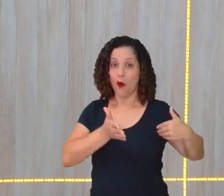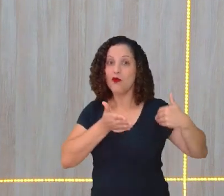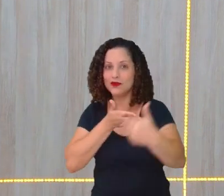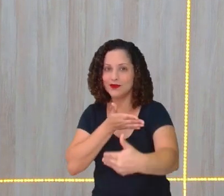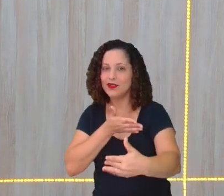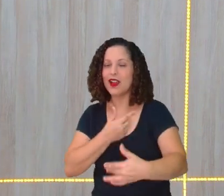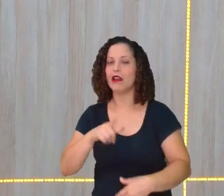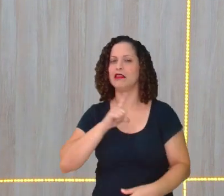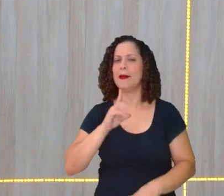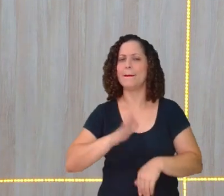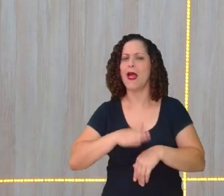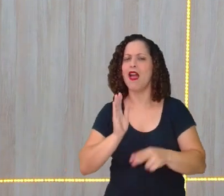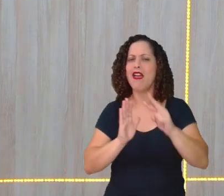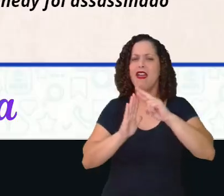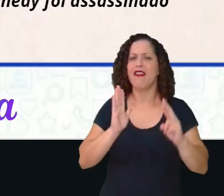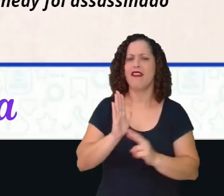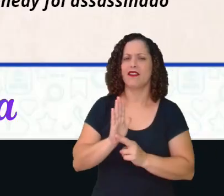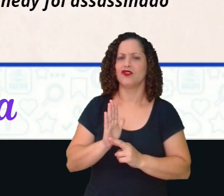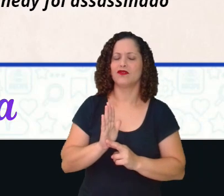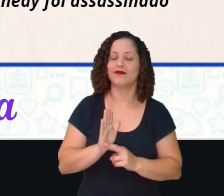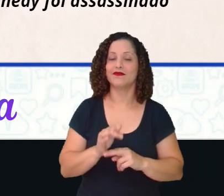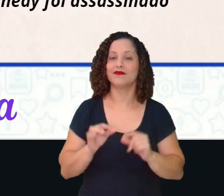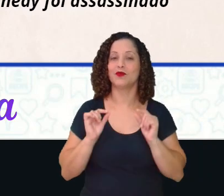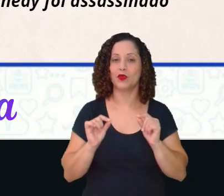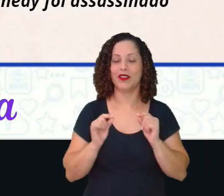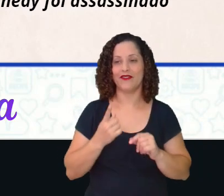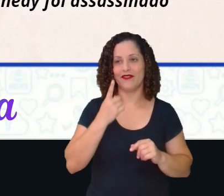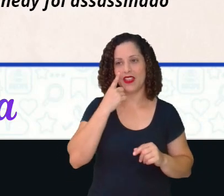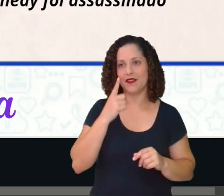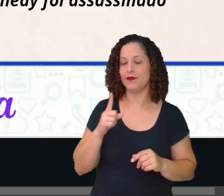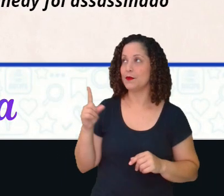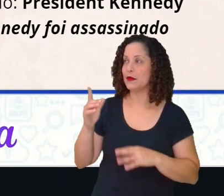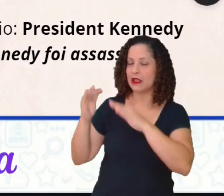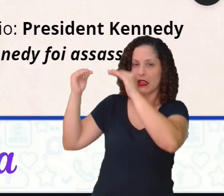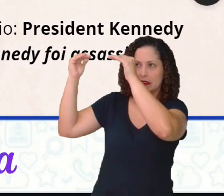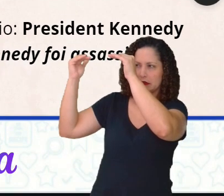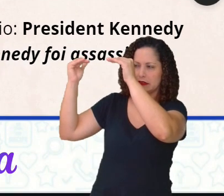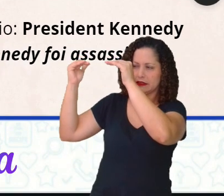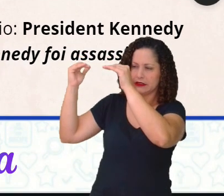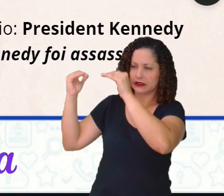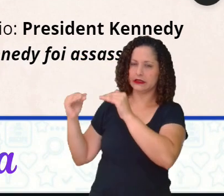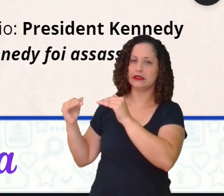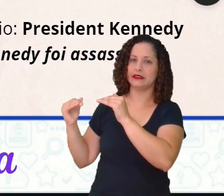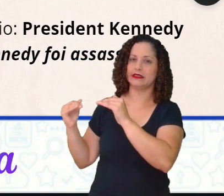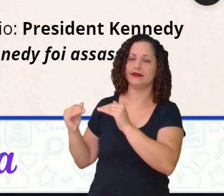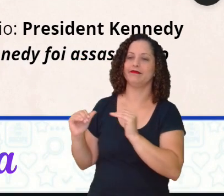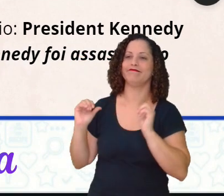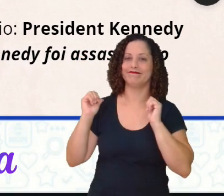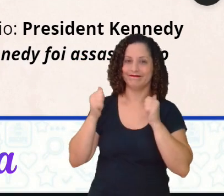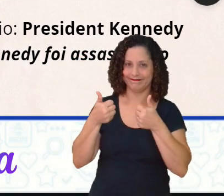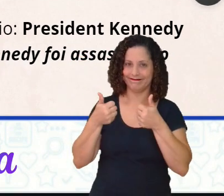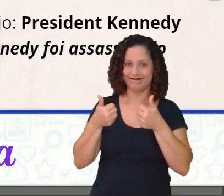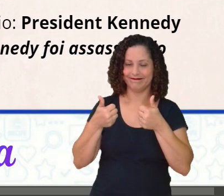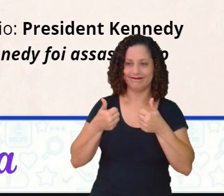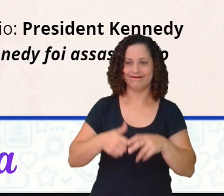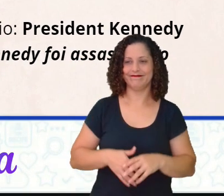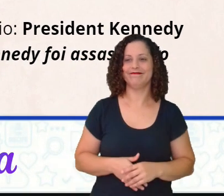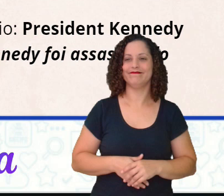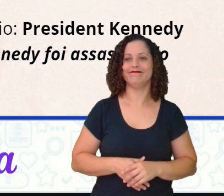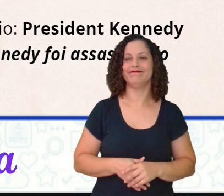mais regrinhas quando não usar, tá? Se puder baixar um pouquinho, eu agradeço. Beleza?